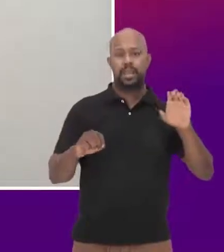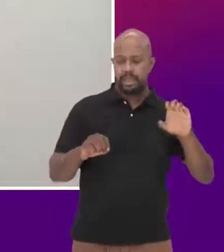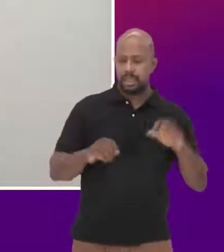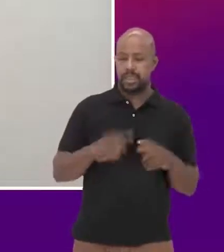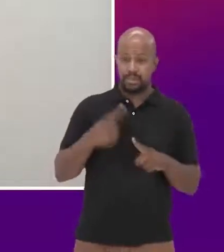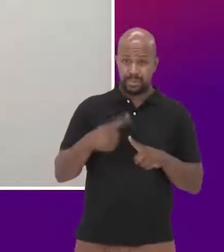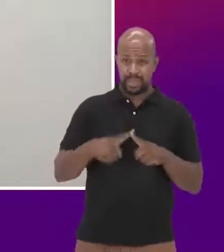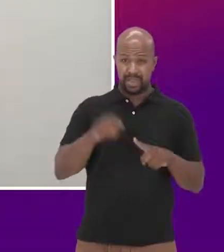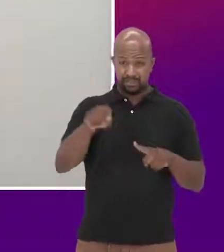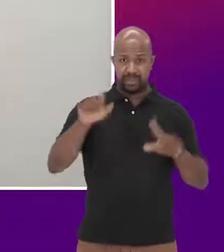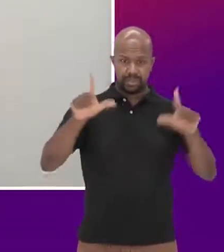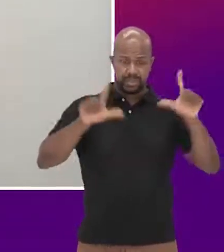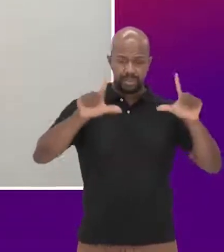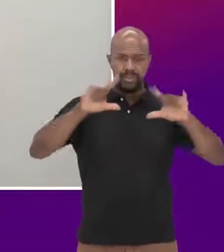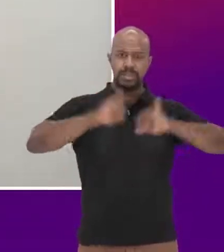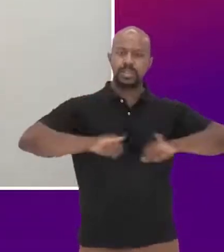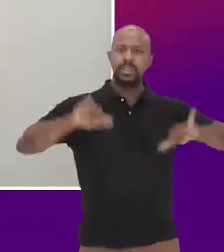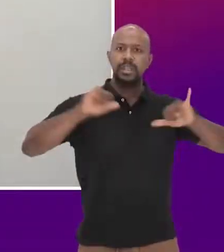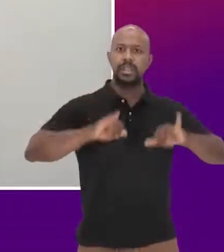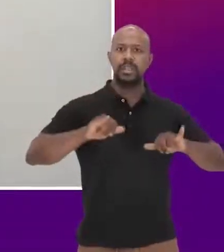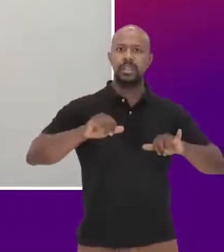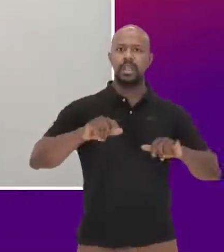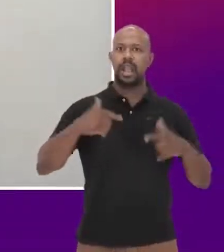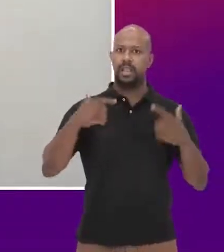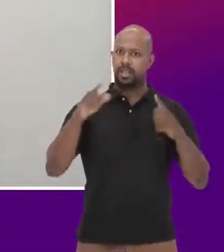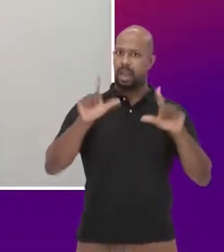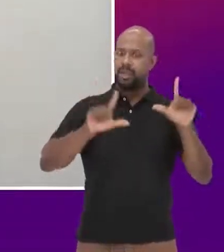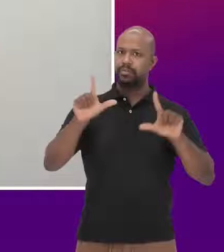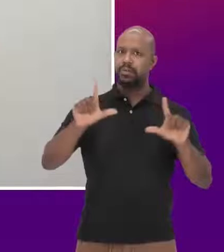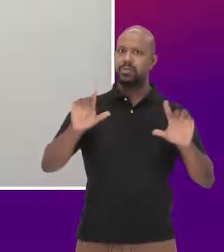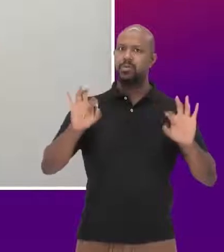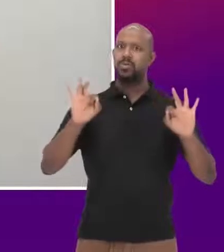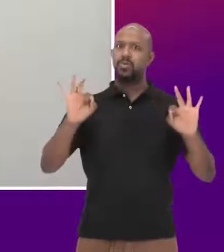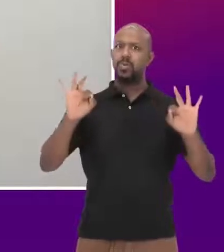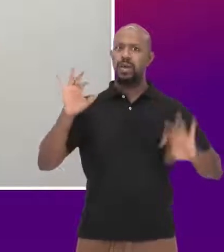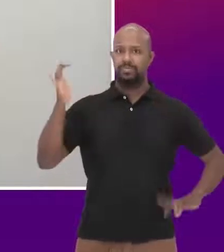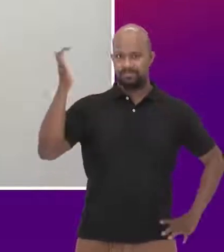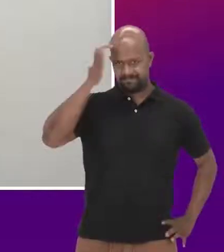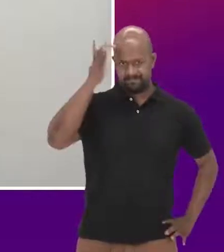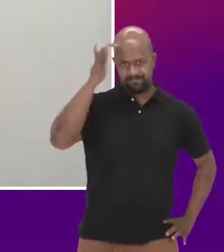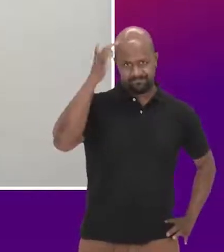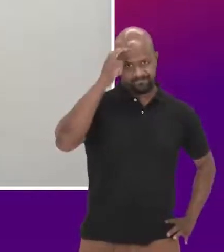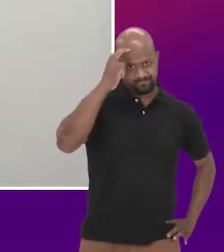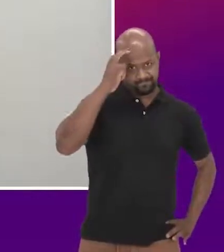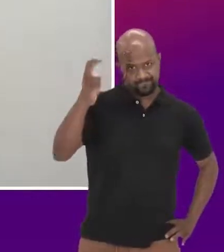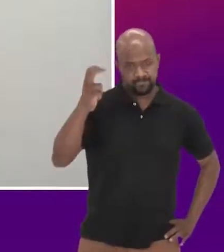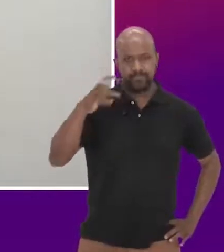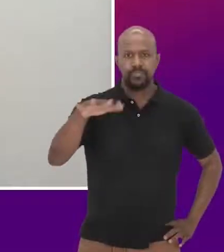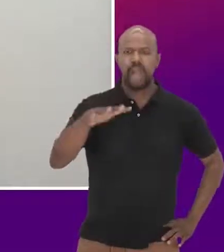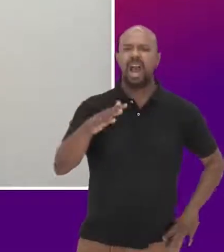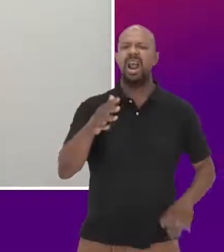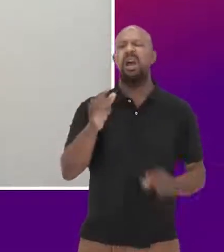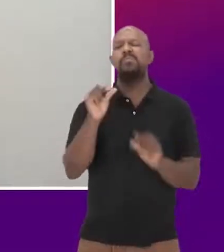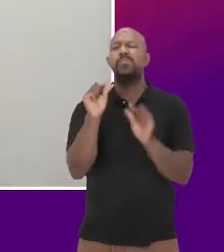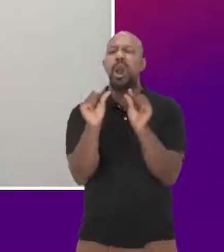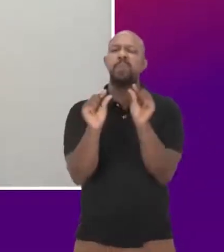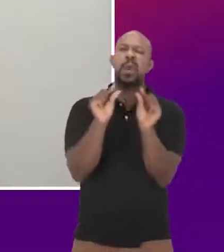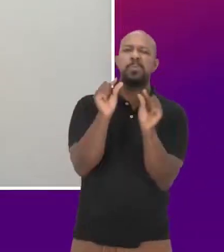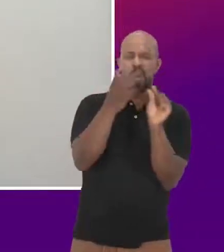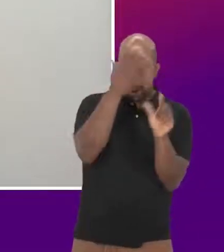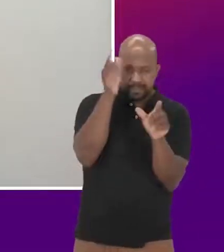fazer televisão elitizada, intelectualizada, por meia dúzia de